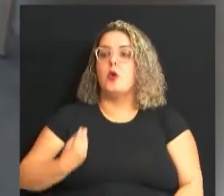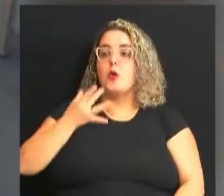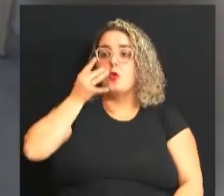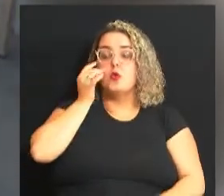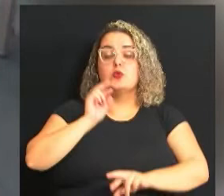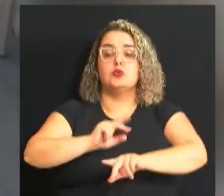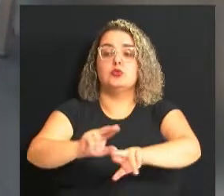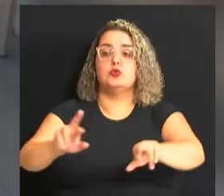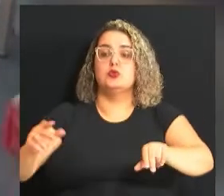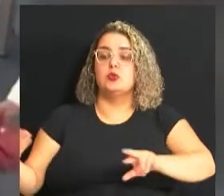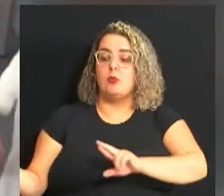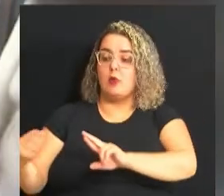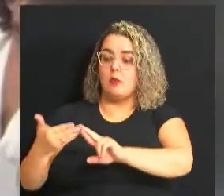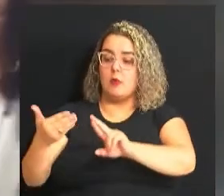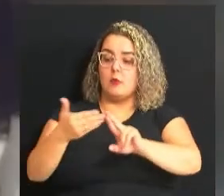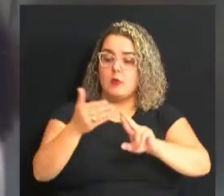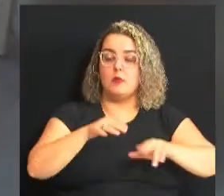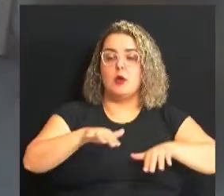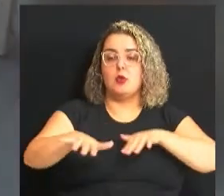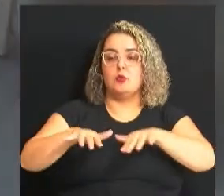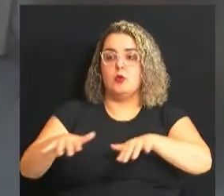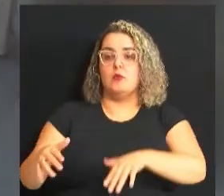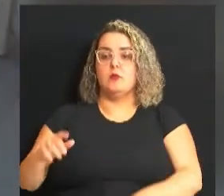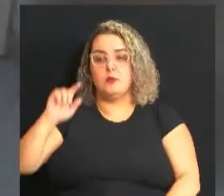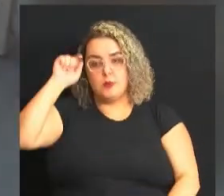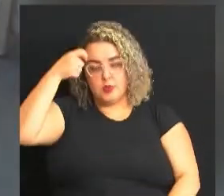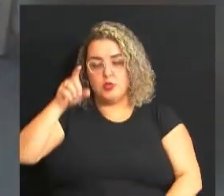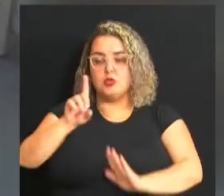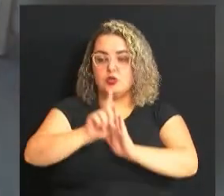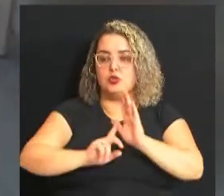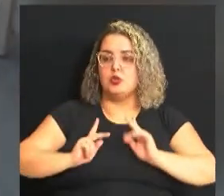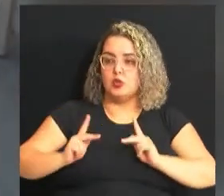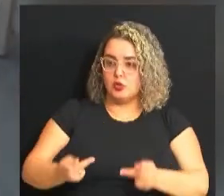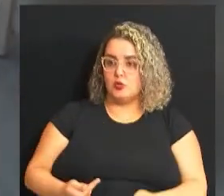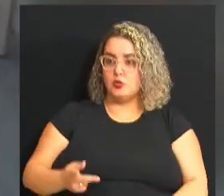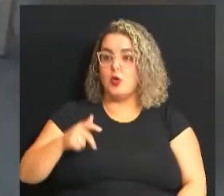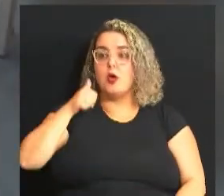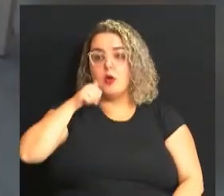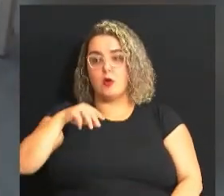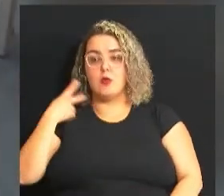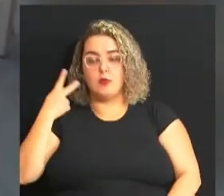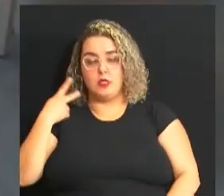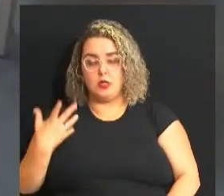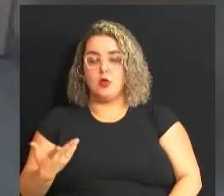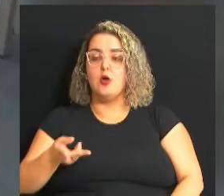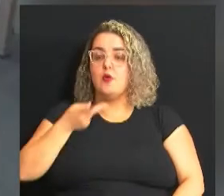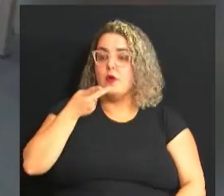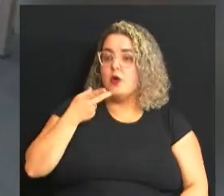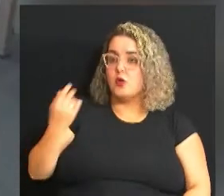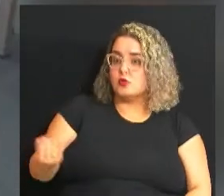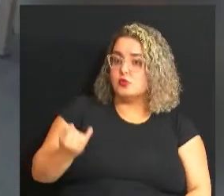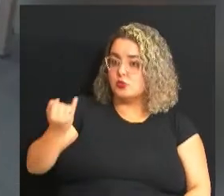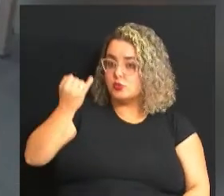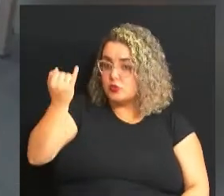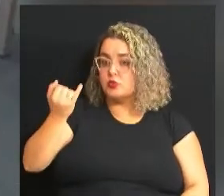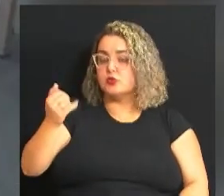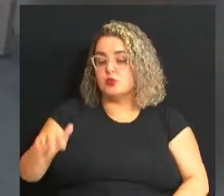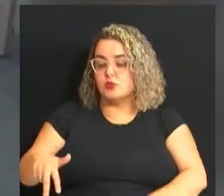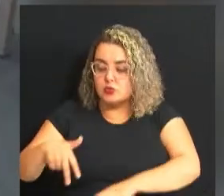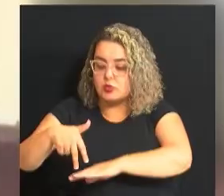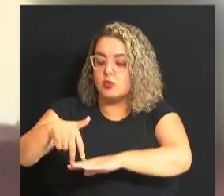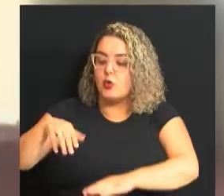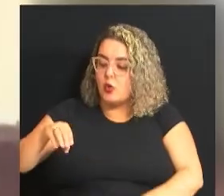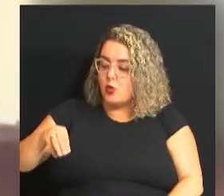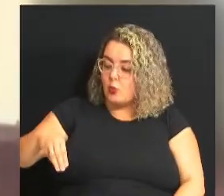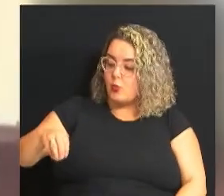diversos representantes do movimento negro e direitos humanos. A vereadora falou sobre a importância da figura do Moacir de